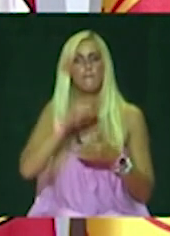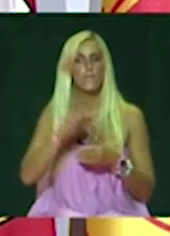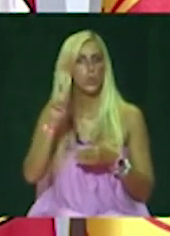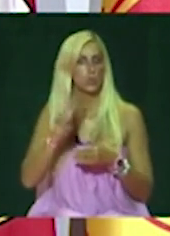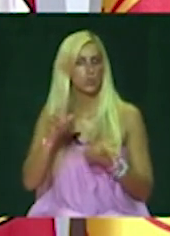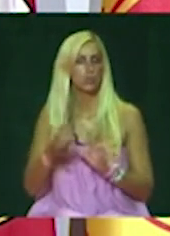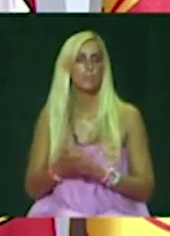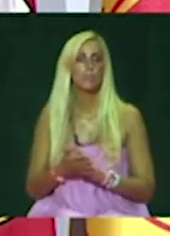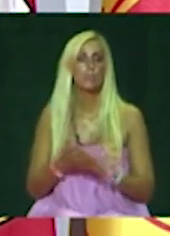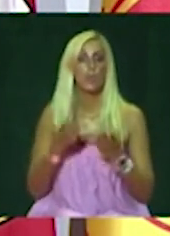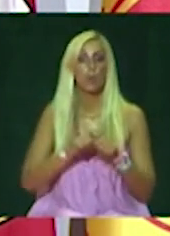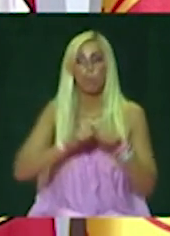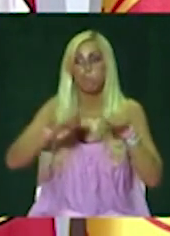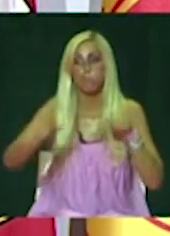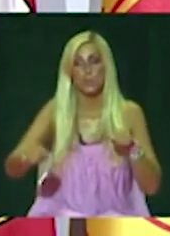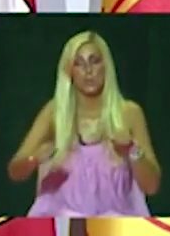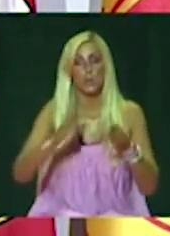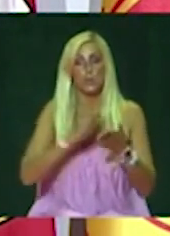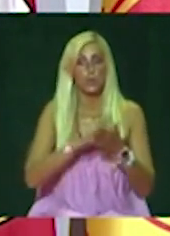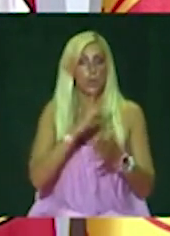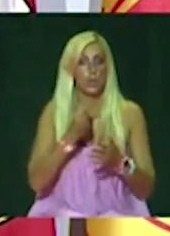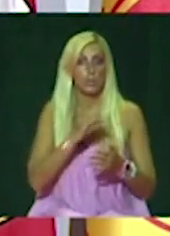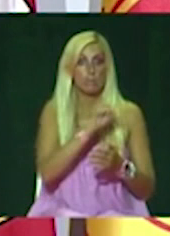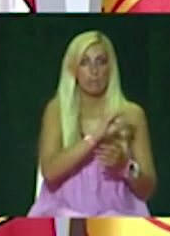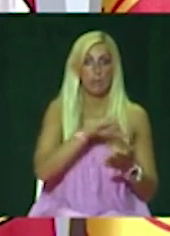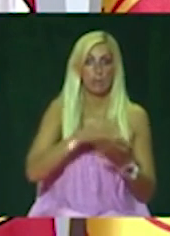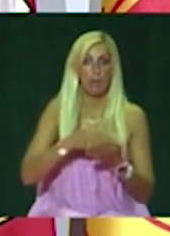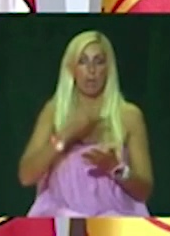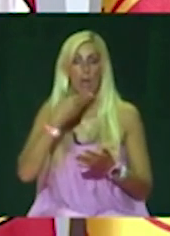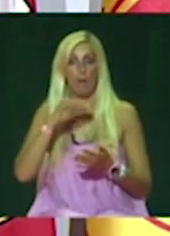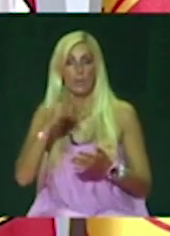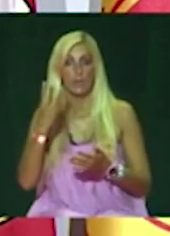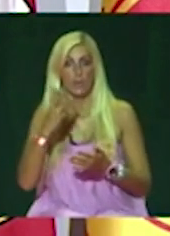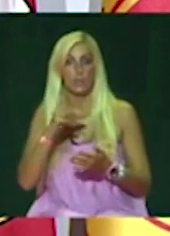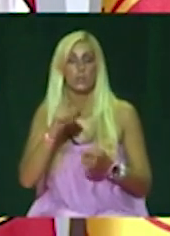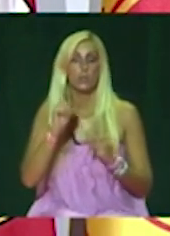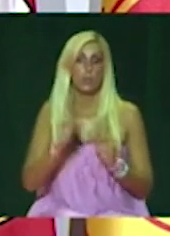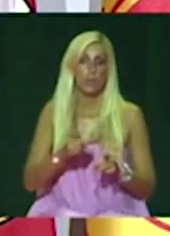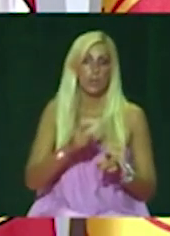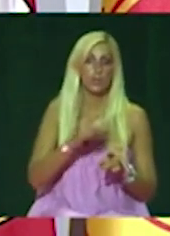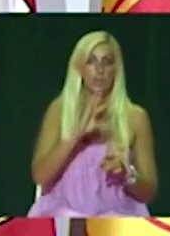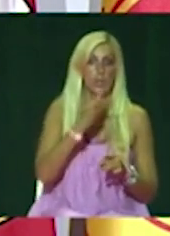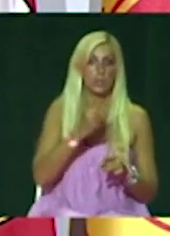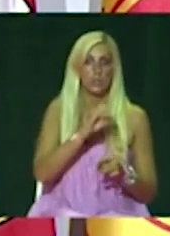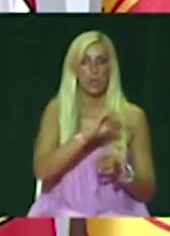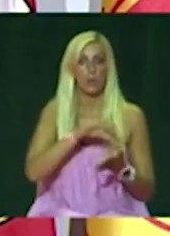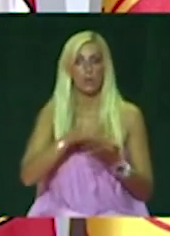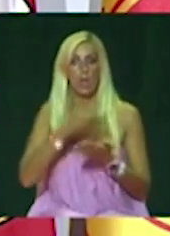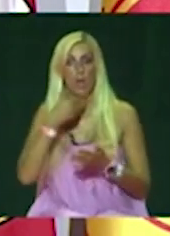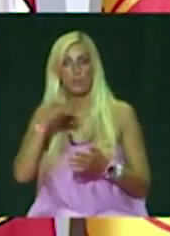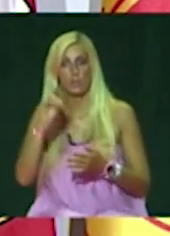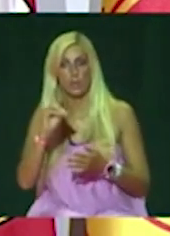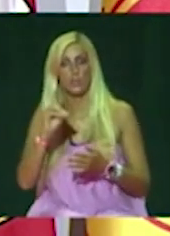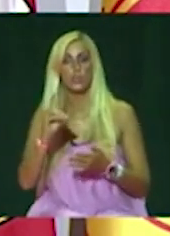agora alargar. Deixa de ser só para as crianças dos 0 aos 3 e passa a ser das crianças aos 0 aos 6 a